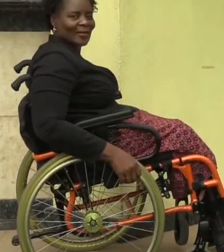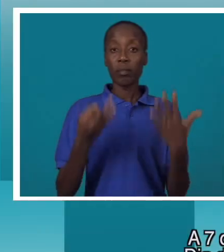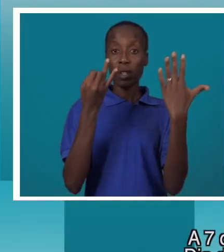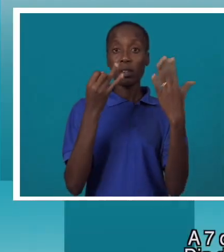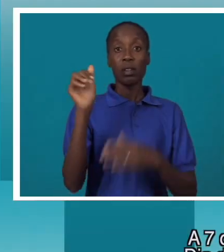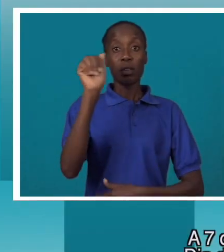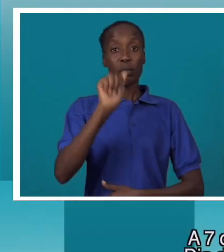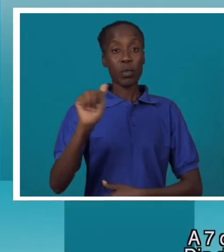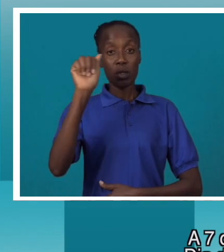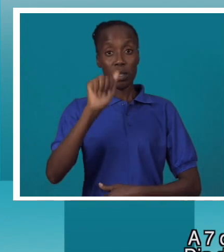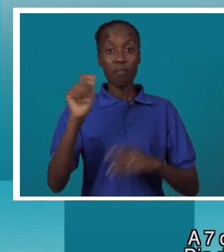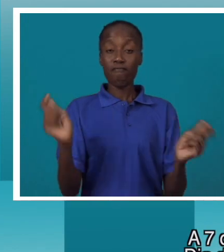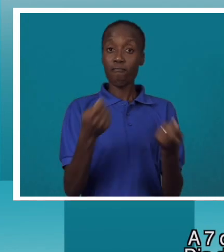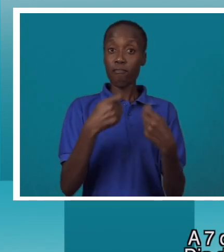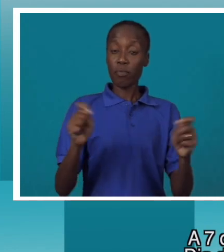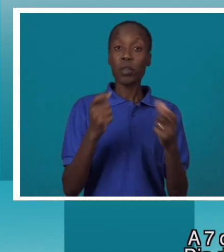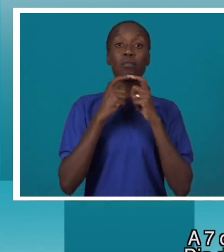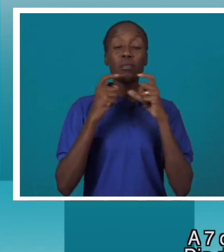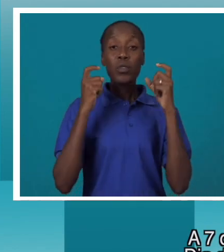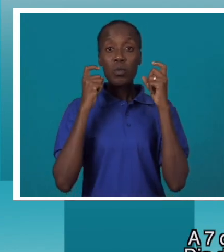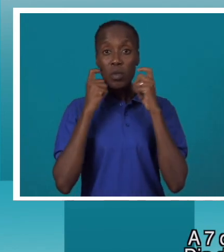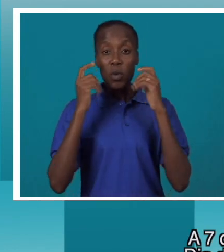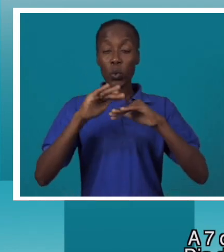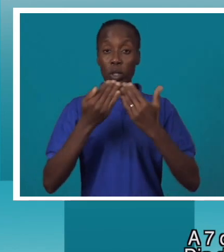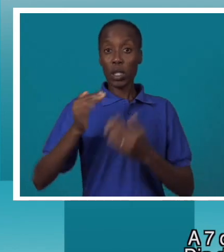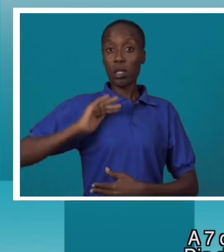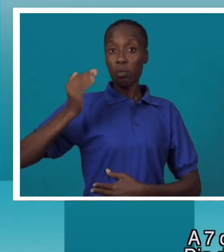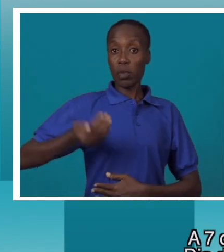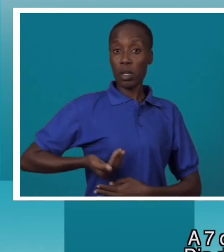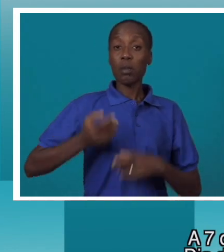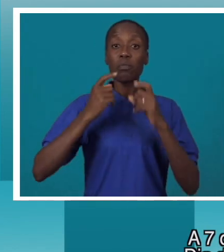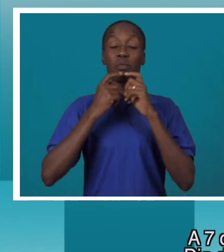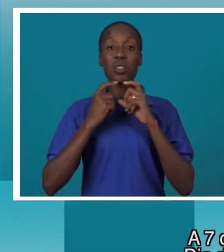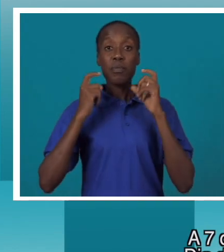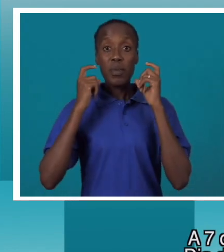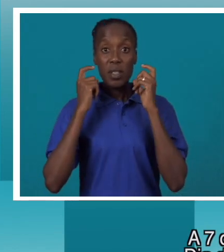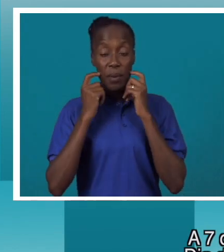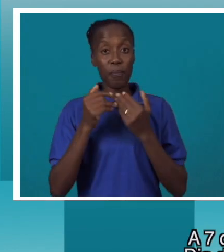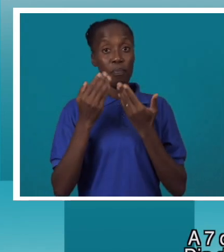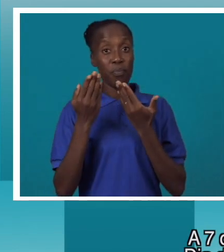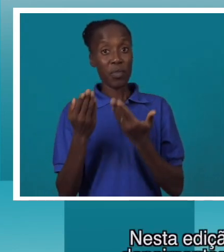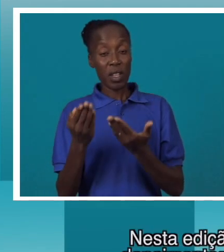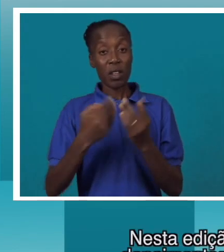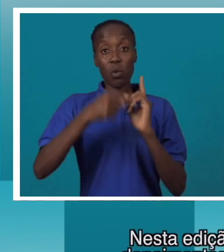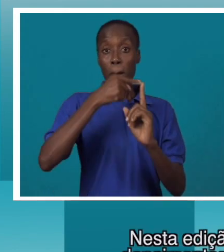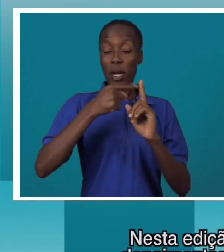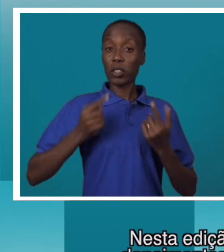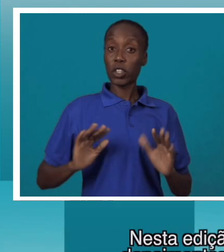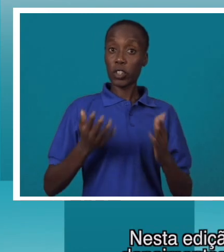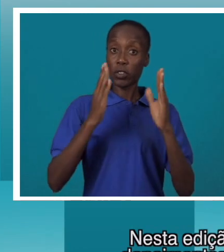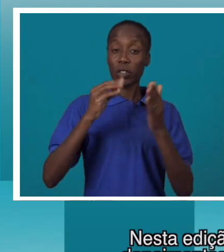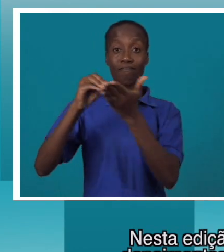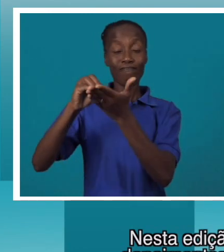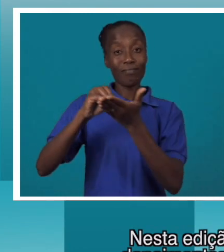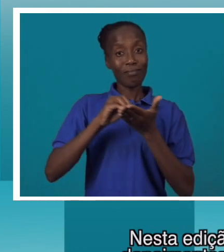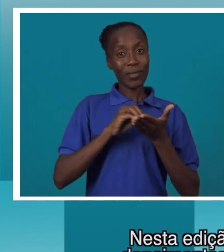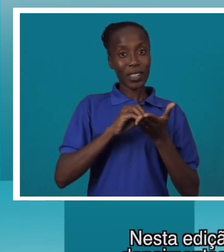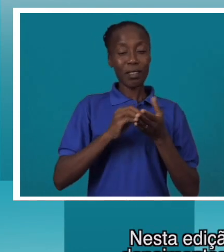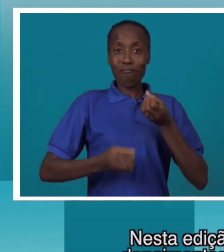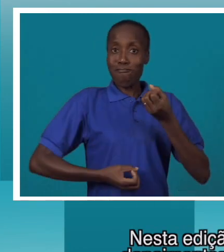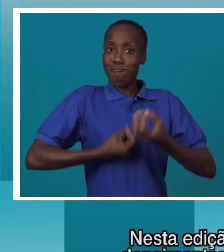7 de abril comemora-se em Moçambique o Dia da Mulher Moçambicana. Nesta edição do Mais Vida lhe